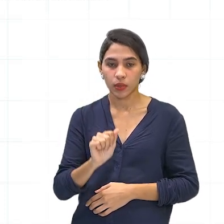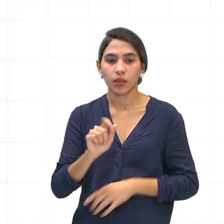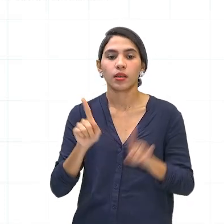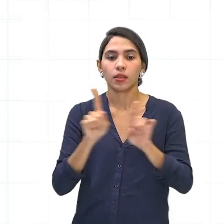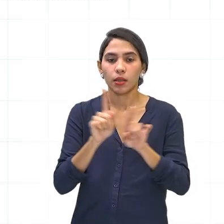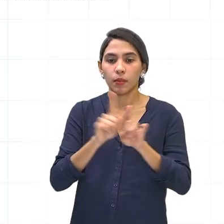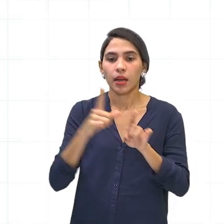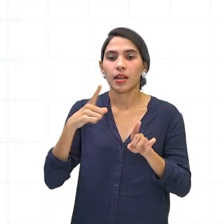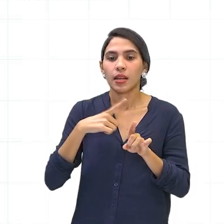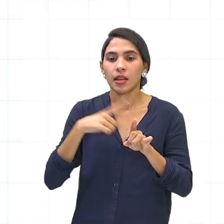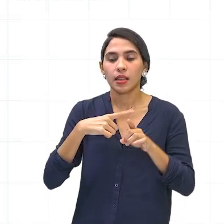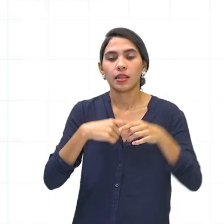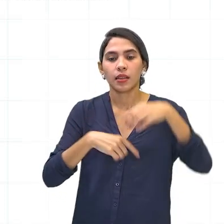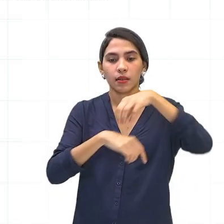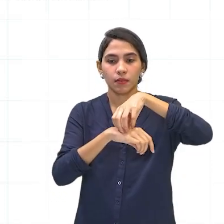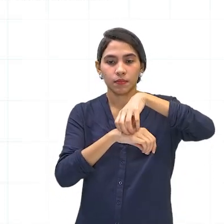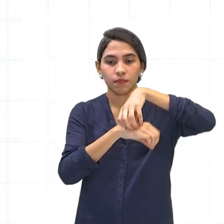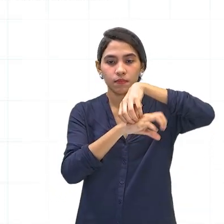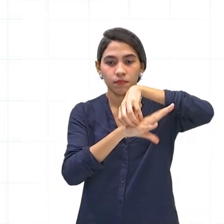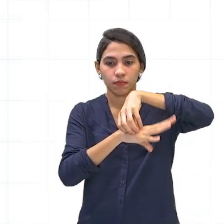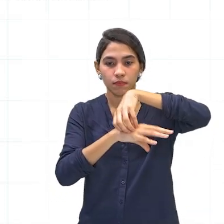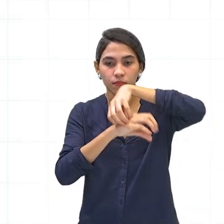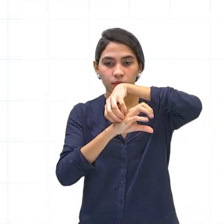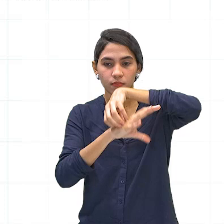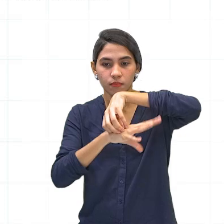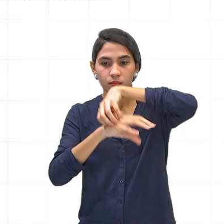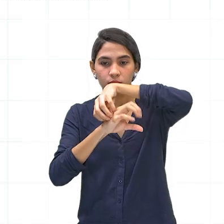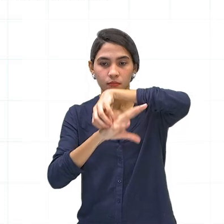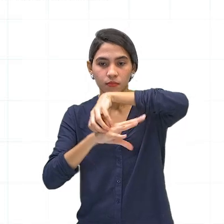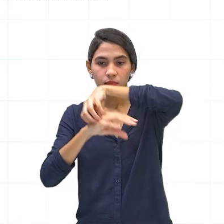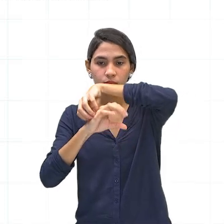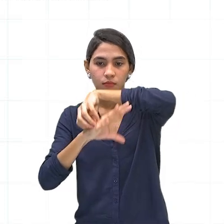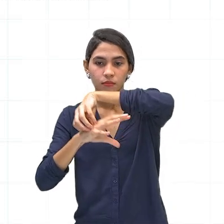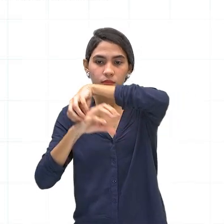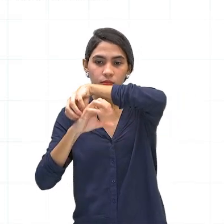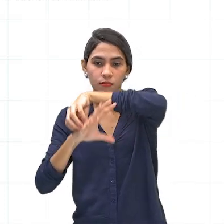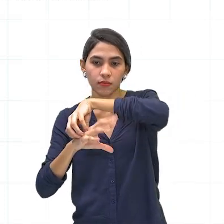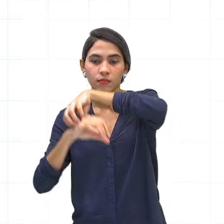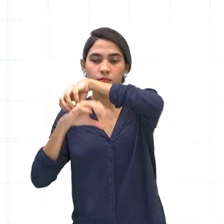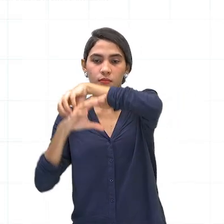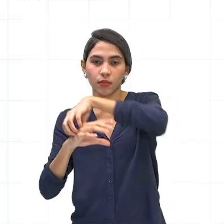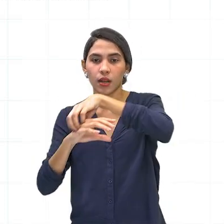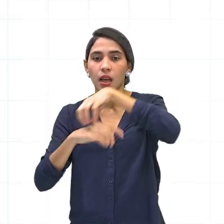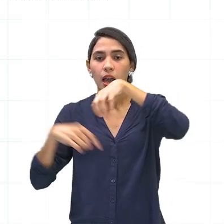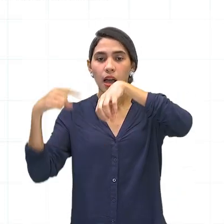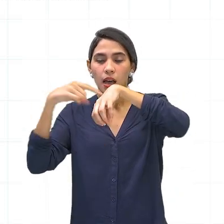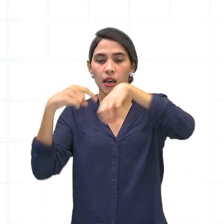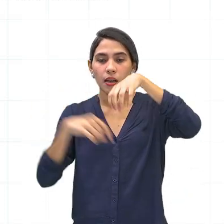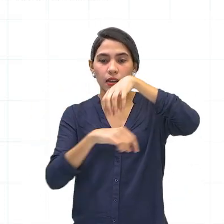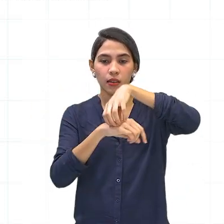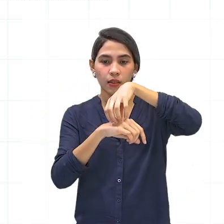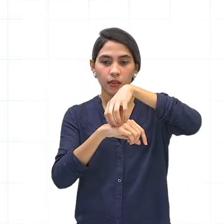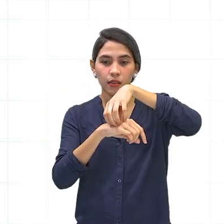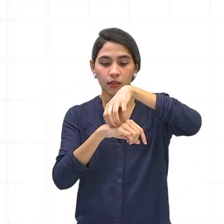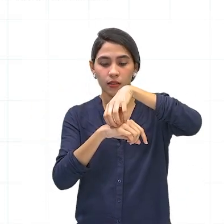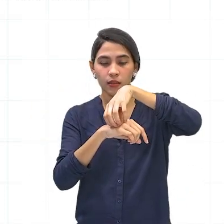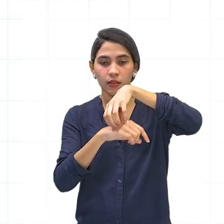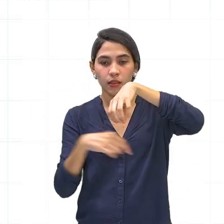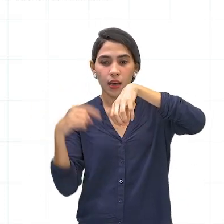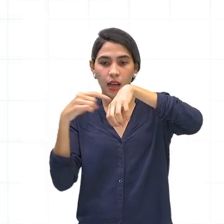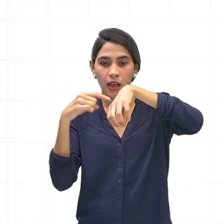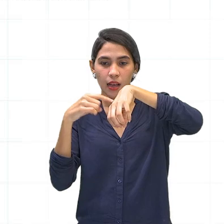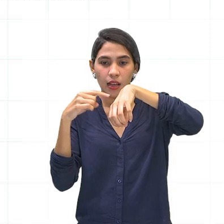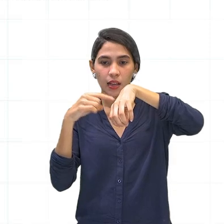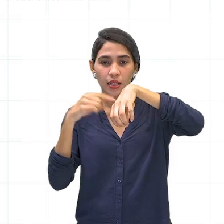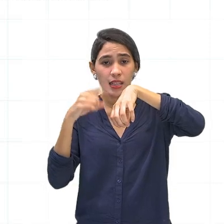possuem tentáculos, uma cabeça bem desenvolvida e capacidade de locomoção ativa. Então você está vendo aí na imagem do polvo, né?